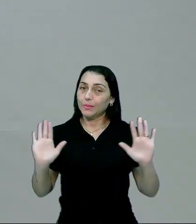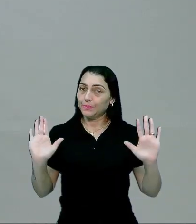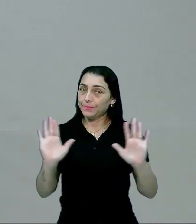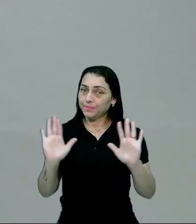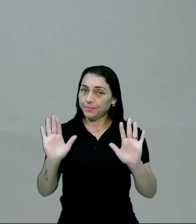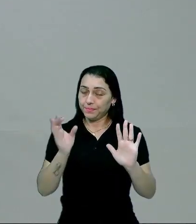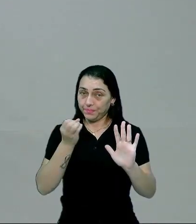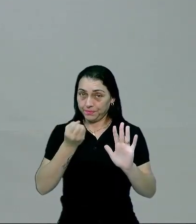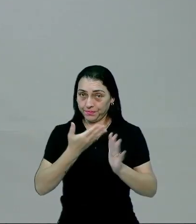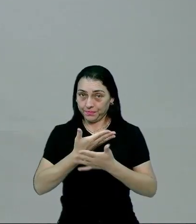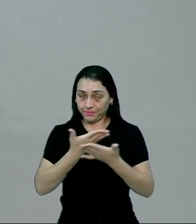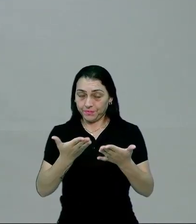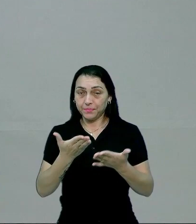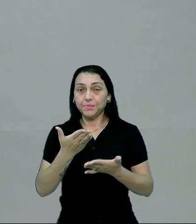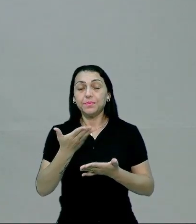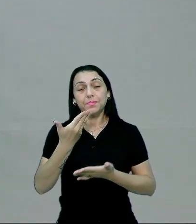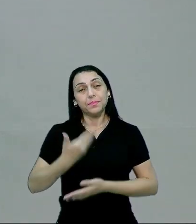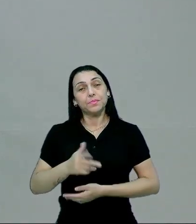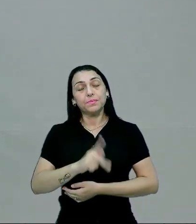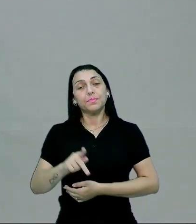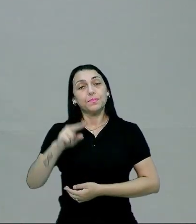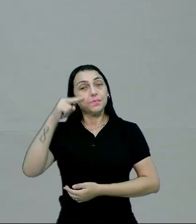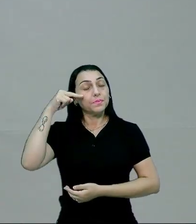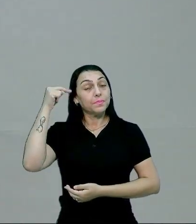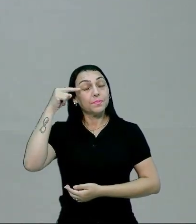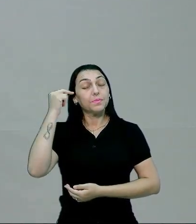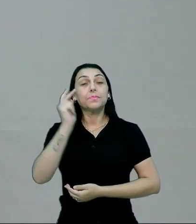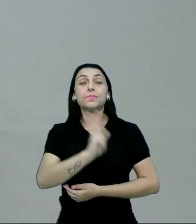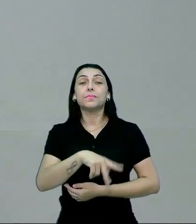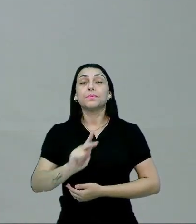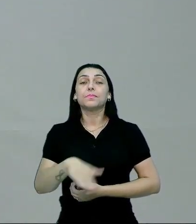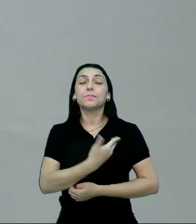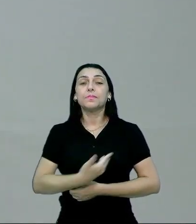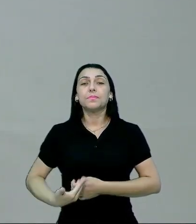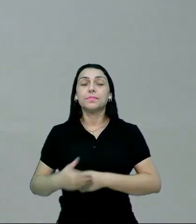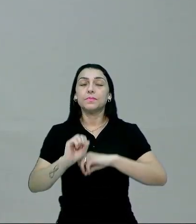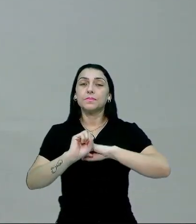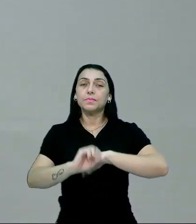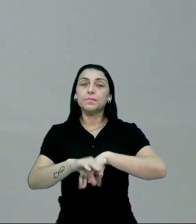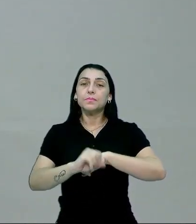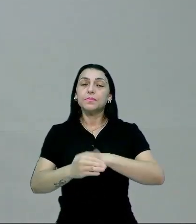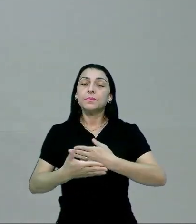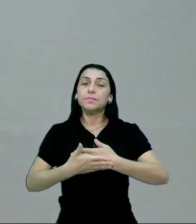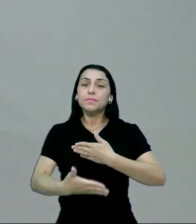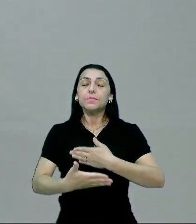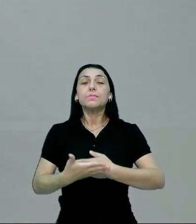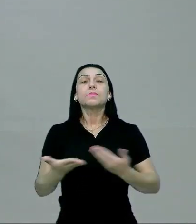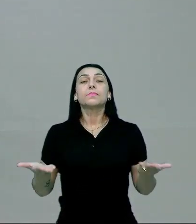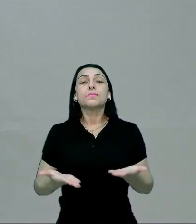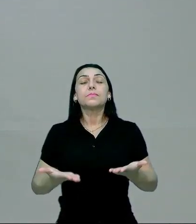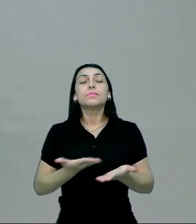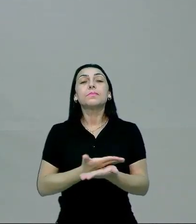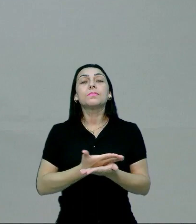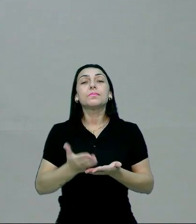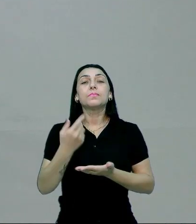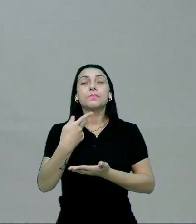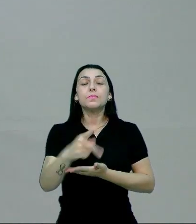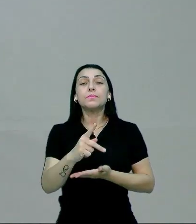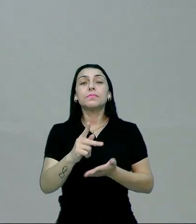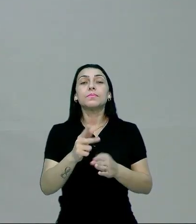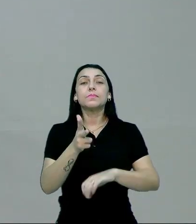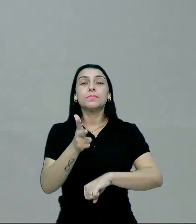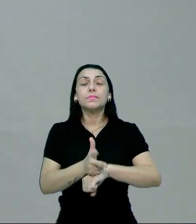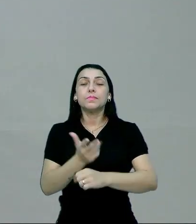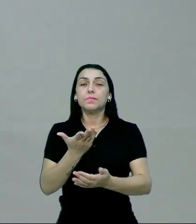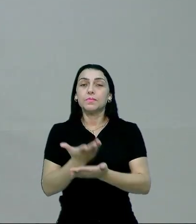Olá, tudo bem? Sou o professor Ney Araújo, professor da Rede Pública de Ensino, e a partir de agora começa a sua